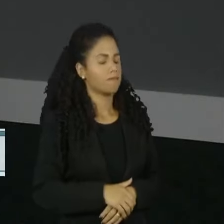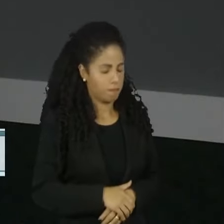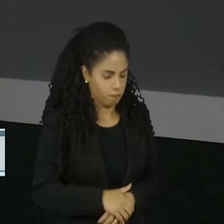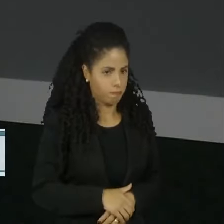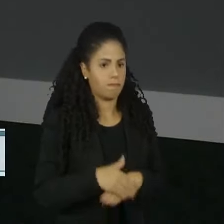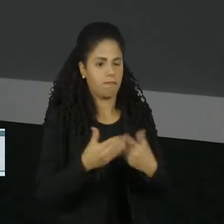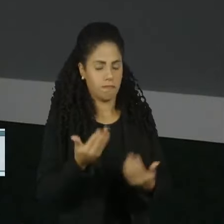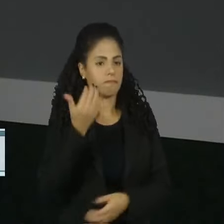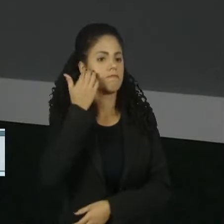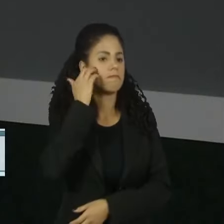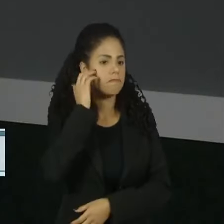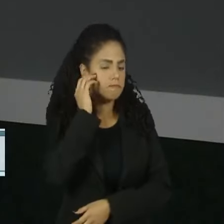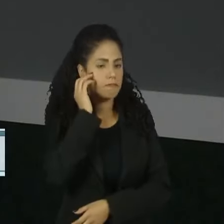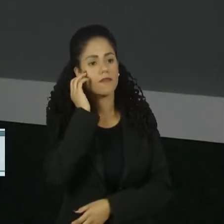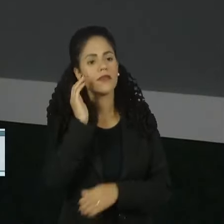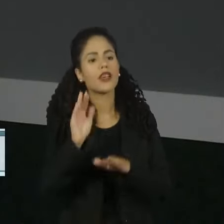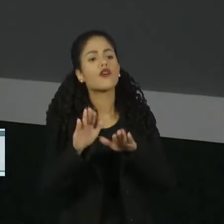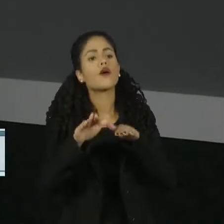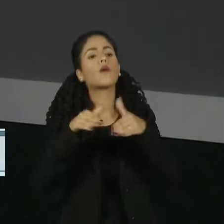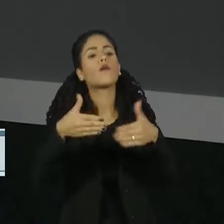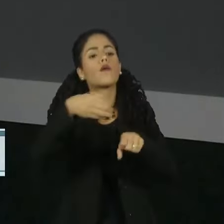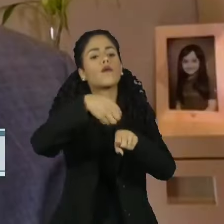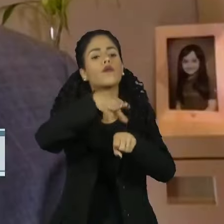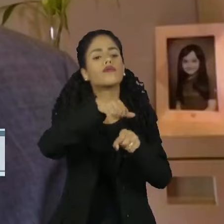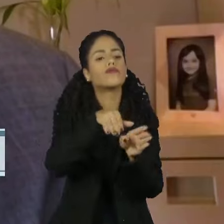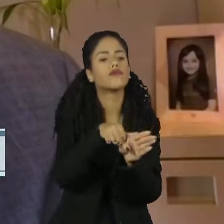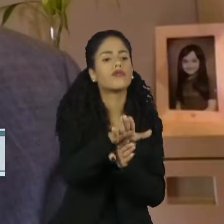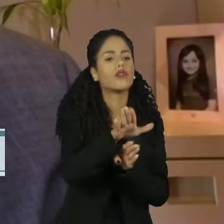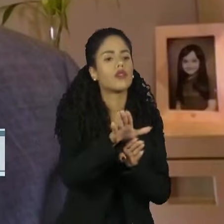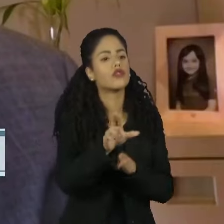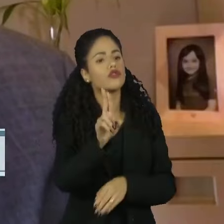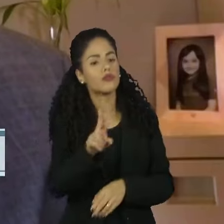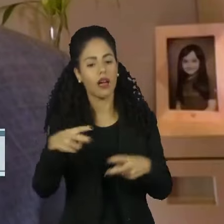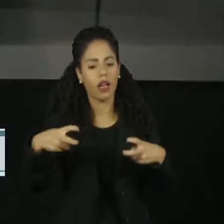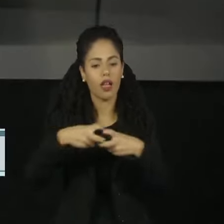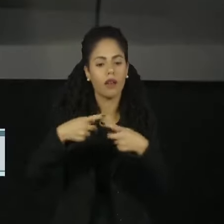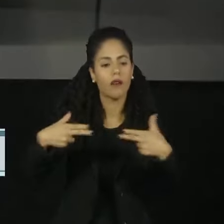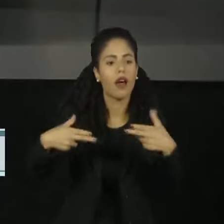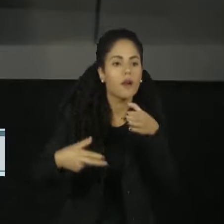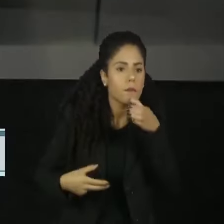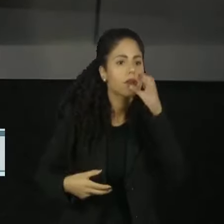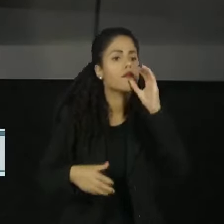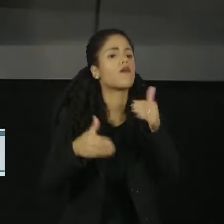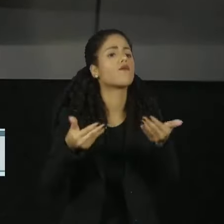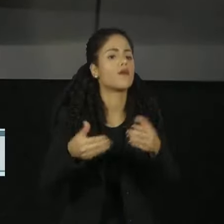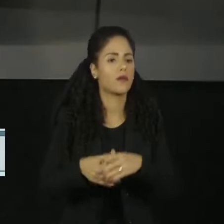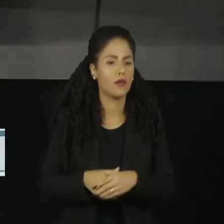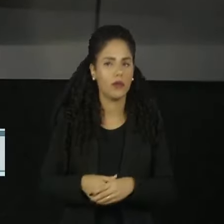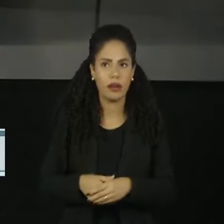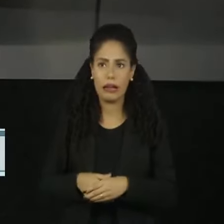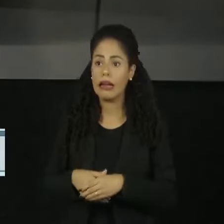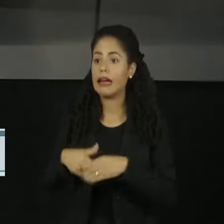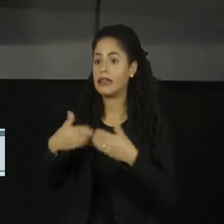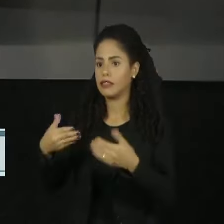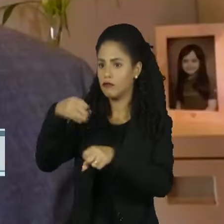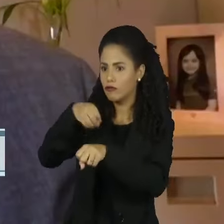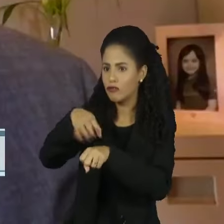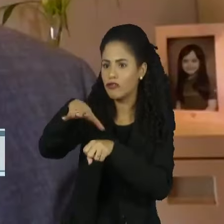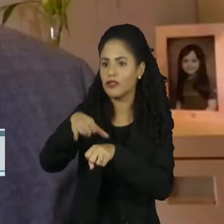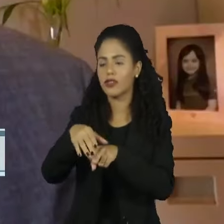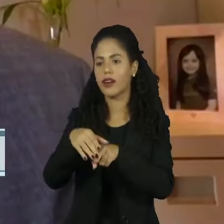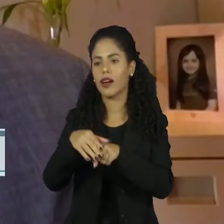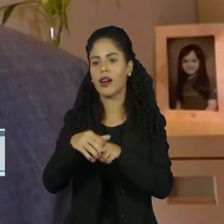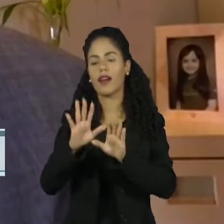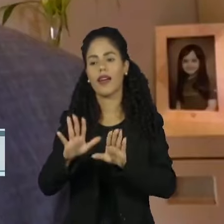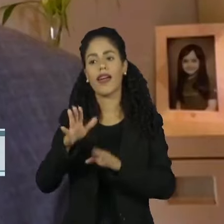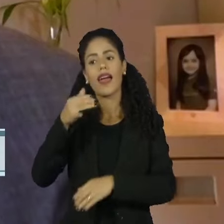de tudo isso, qual é a recomendação em relação ao uso desse tipo de bebida? A recomendação é não usar em